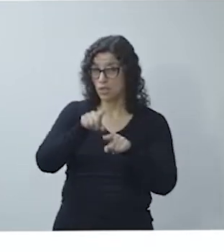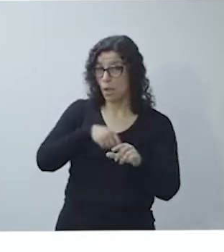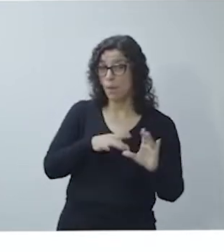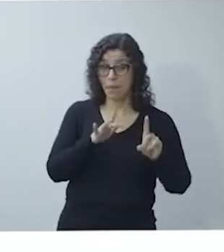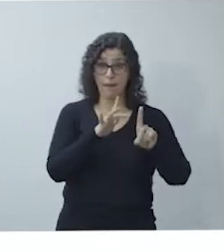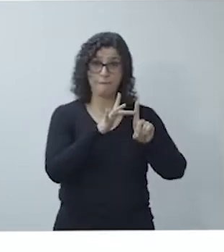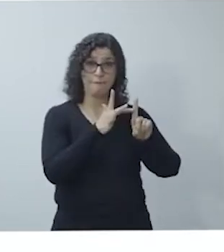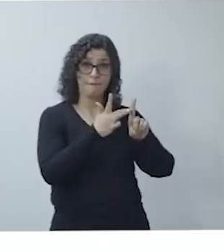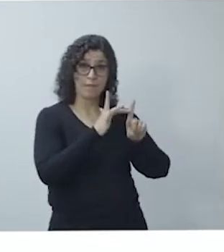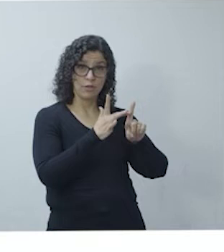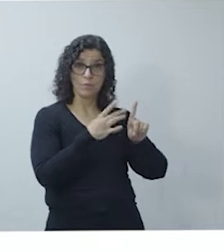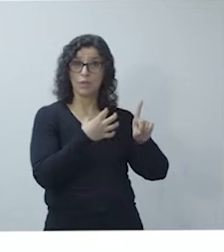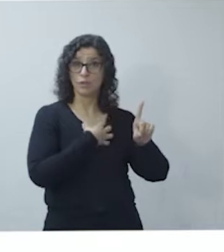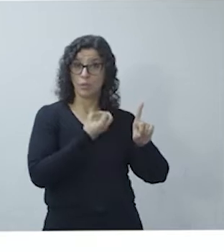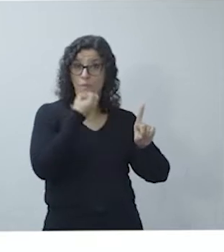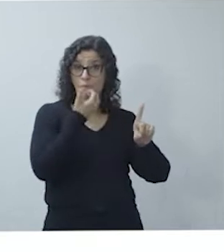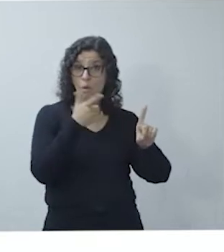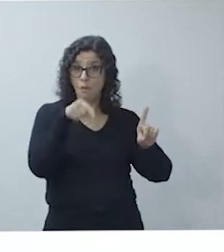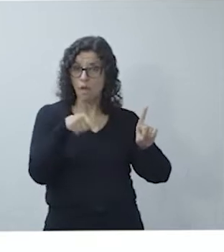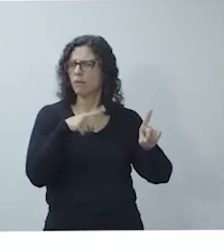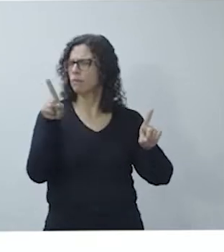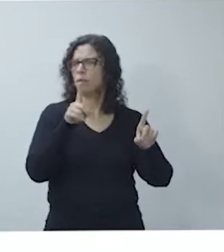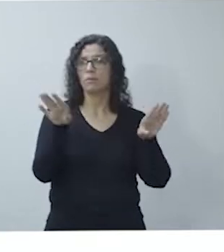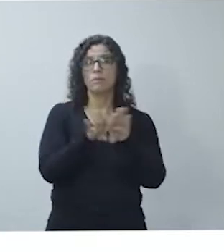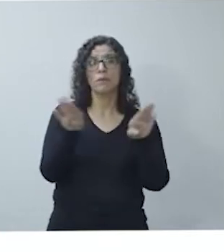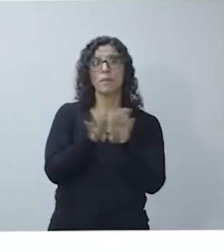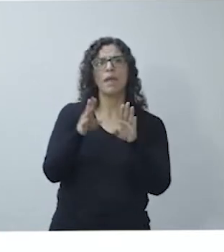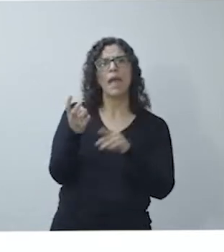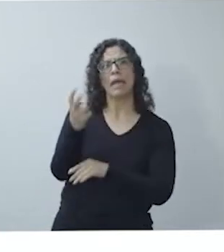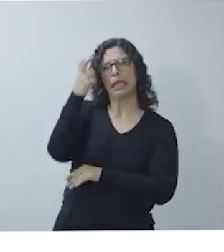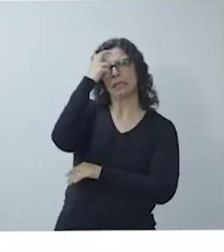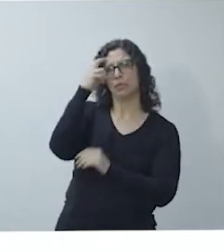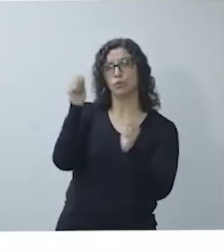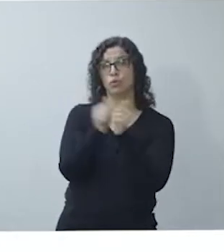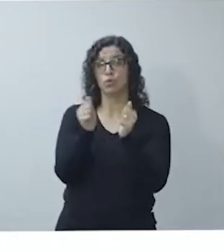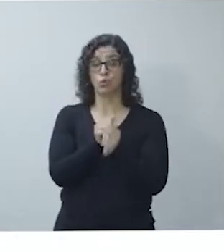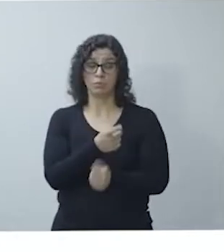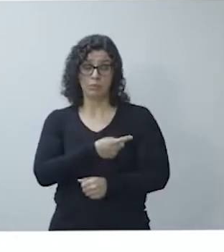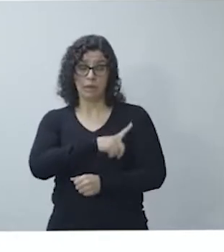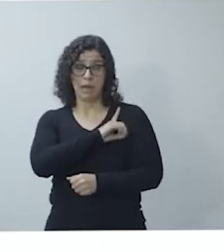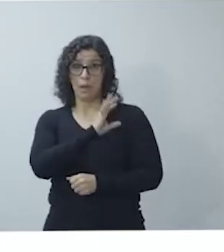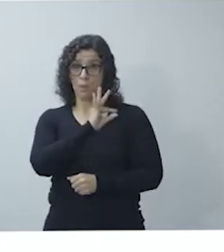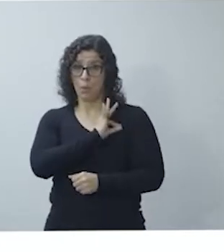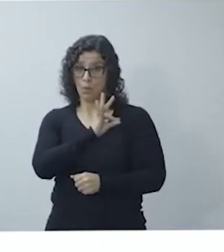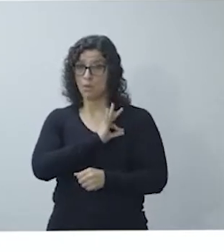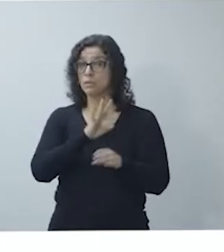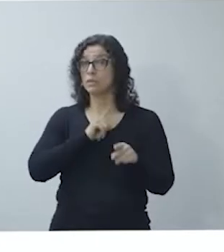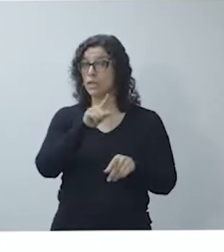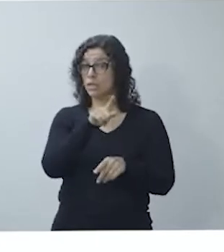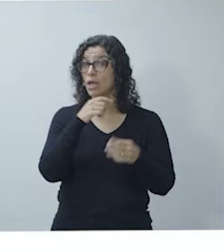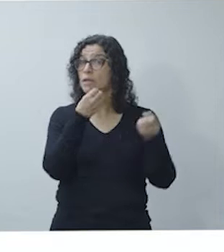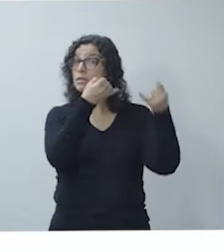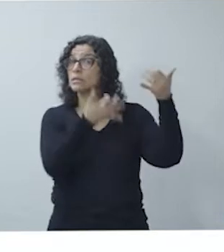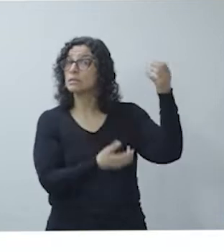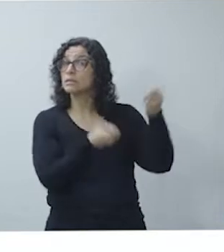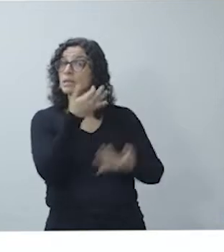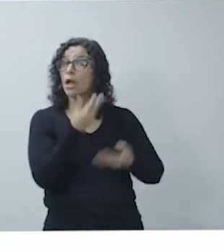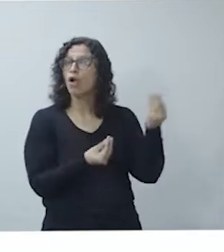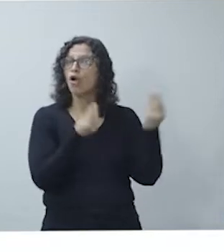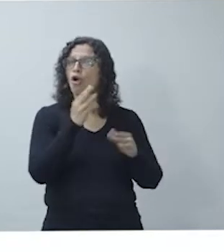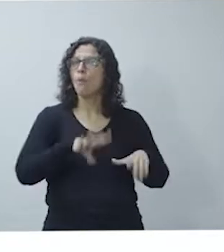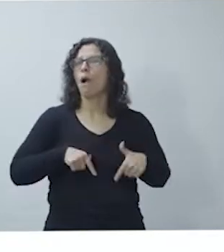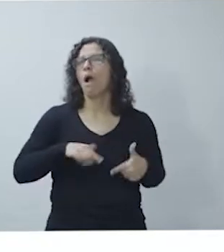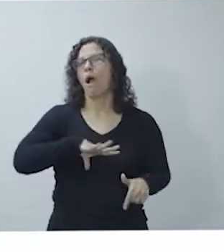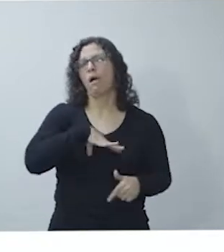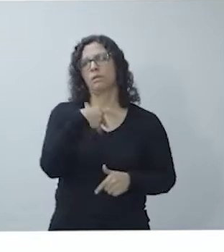vítimas da sua bondade, como para a esclarecida inteligência dos delegados de polícia, a quem teve de explicar a